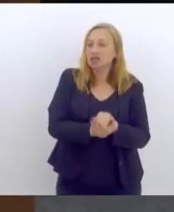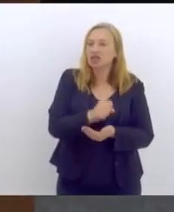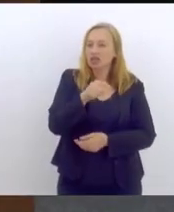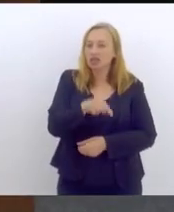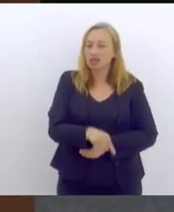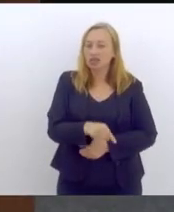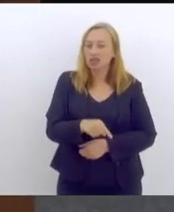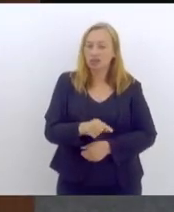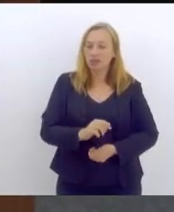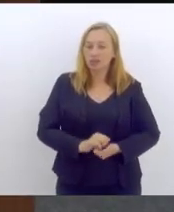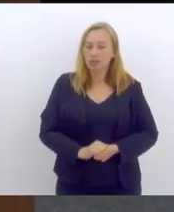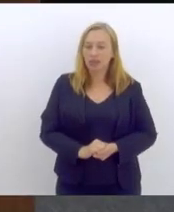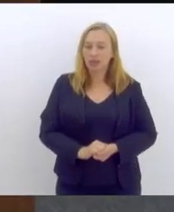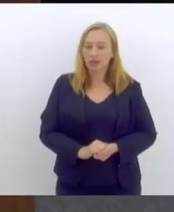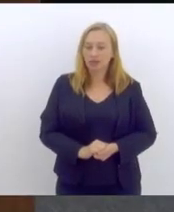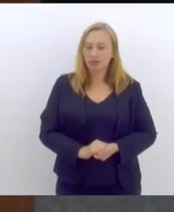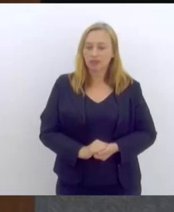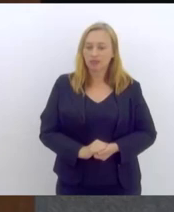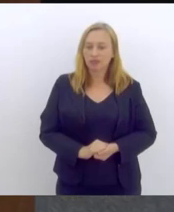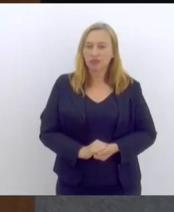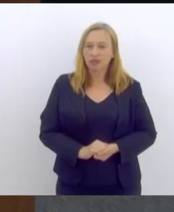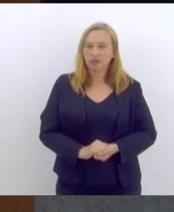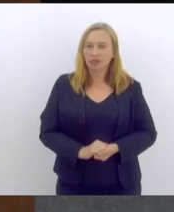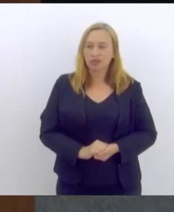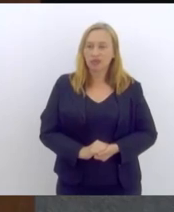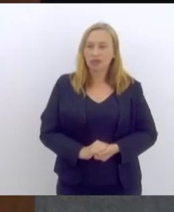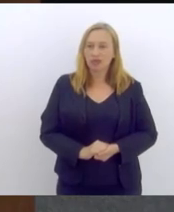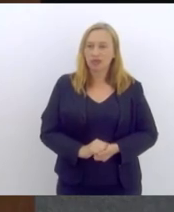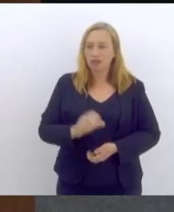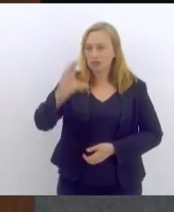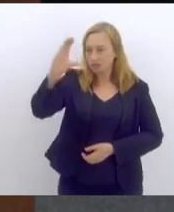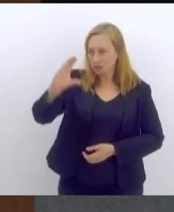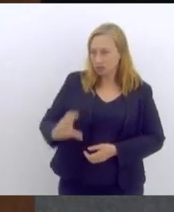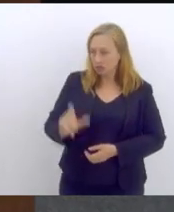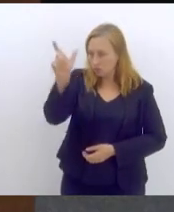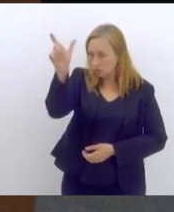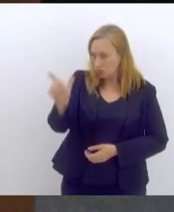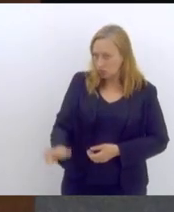que o cidadão que é objeto de